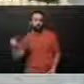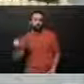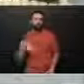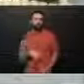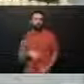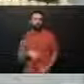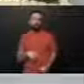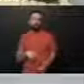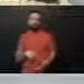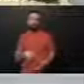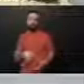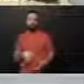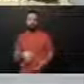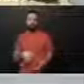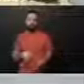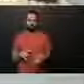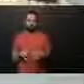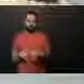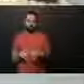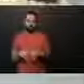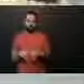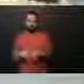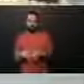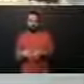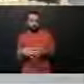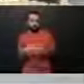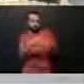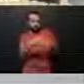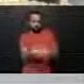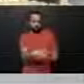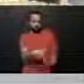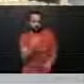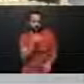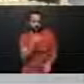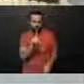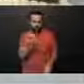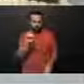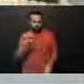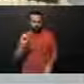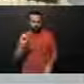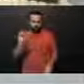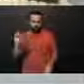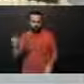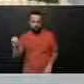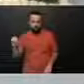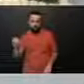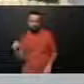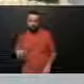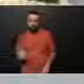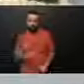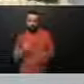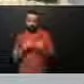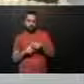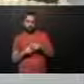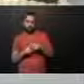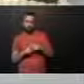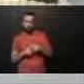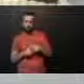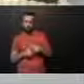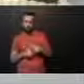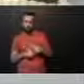nós utilizamos o cubão para representar a unidade de milhar, 1000, mais